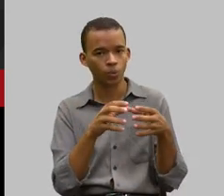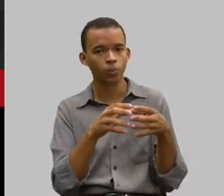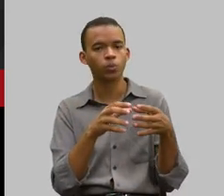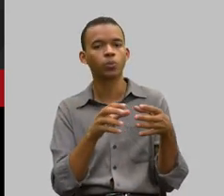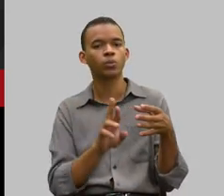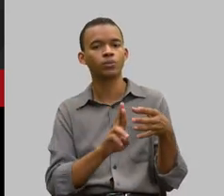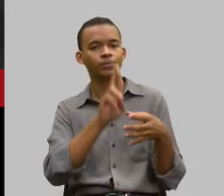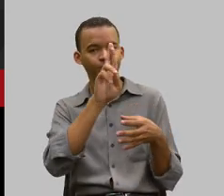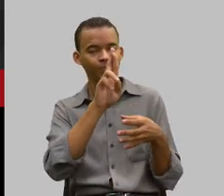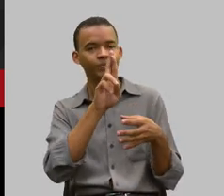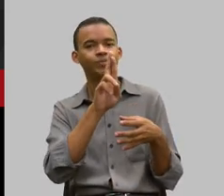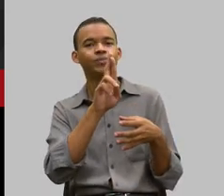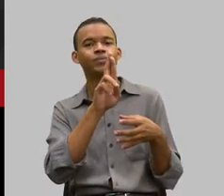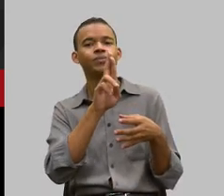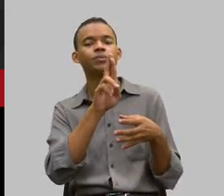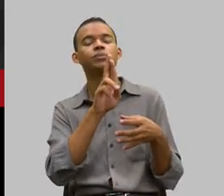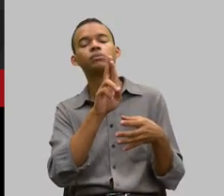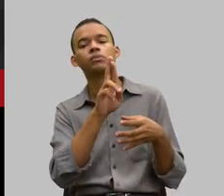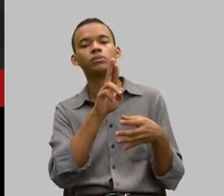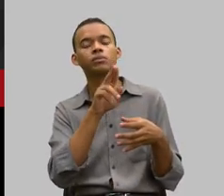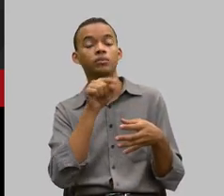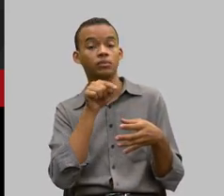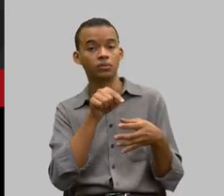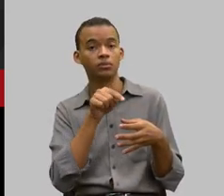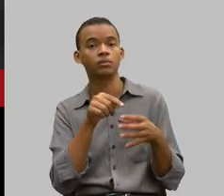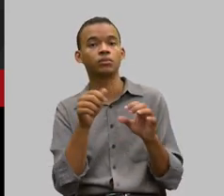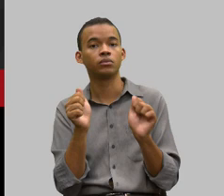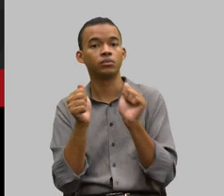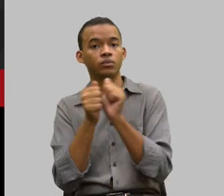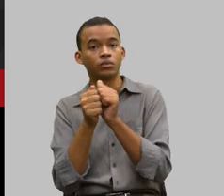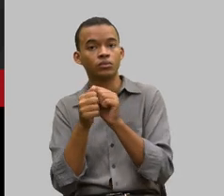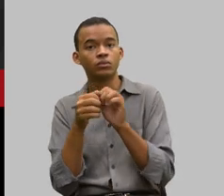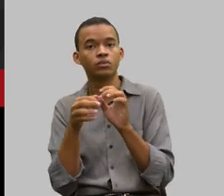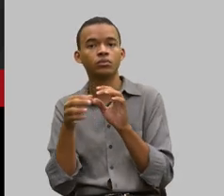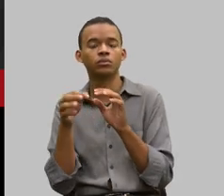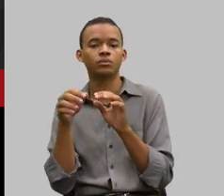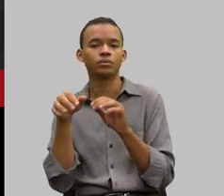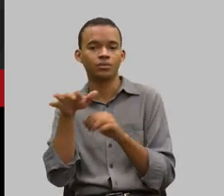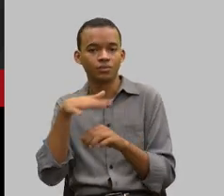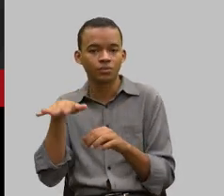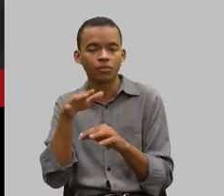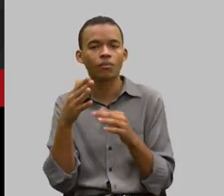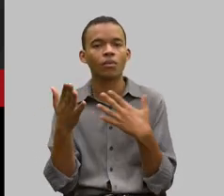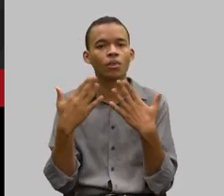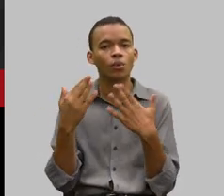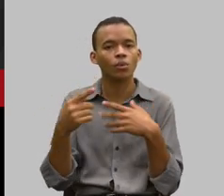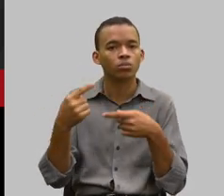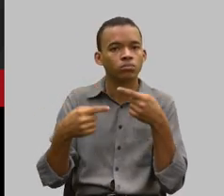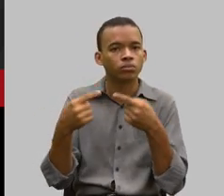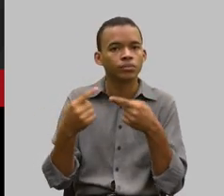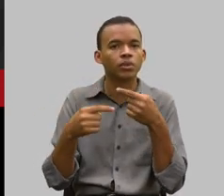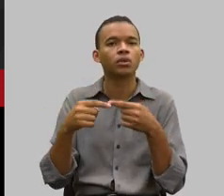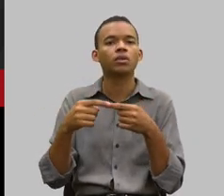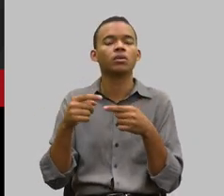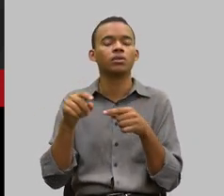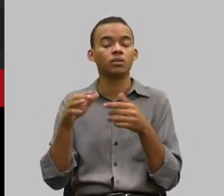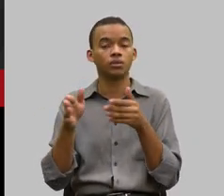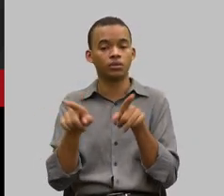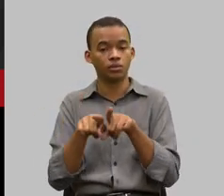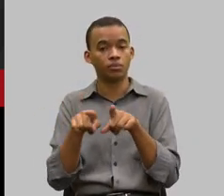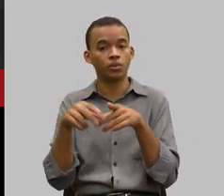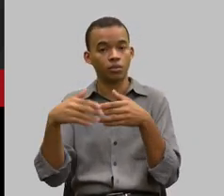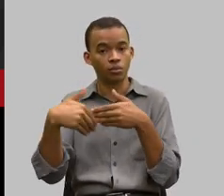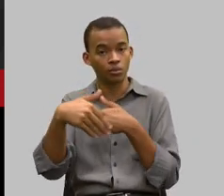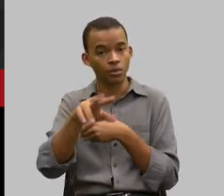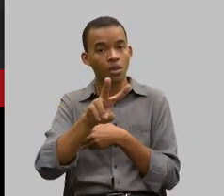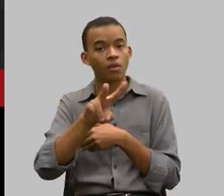política pública formação produção distribuição exibição e difusão inclusive recente agora nós vamos lançar aí nos próximos dias um edital de